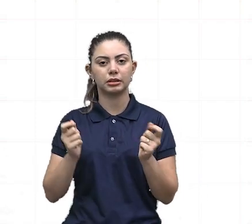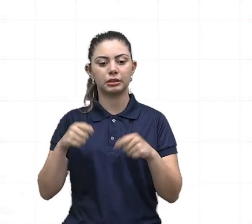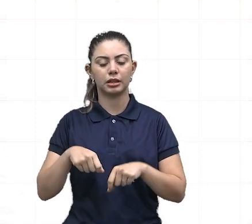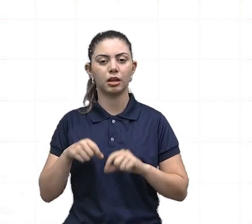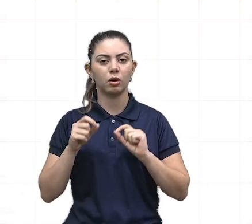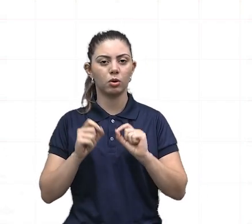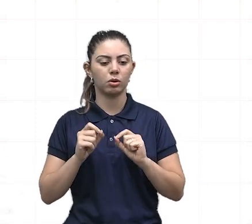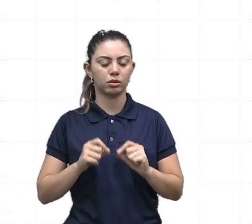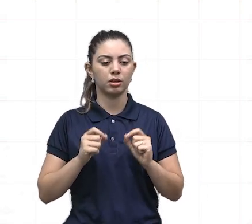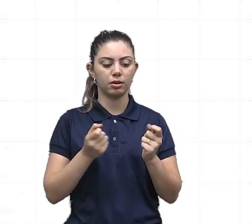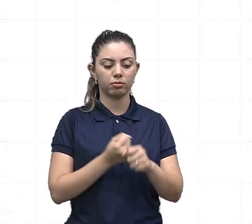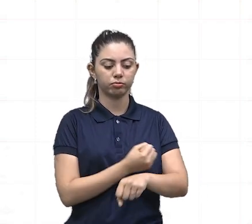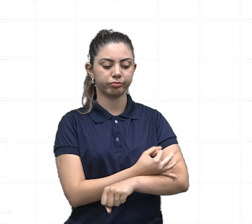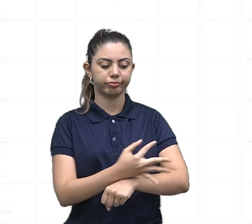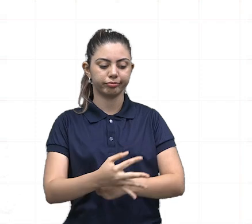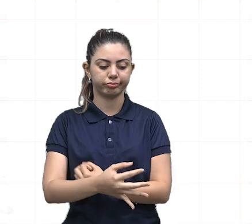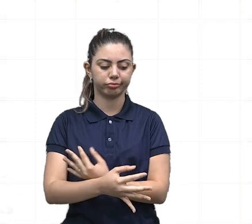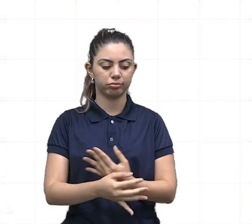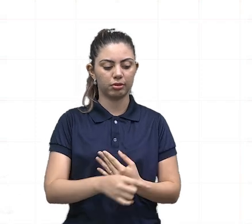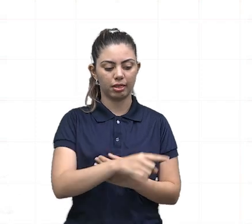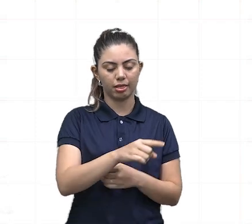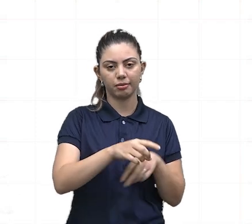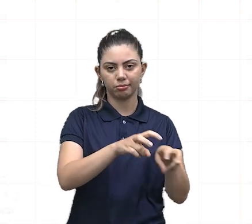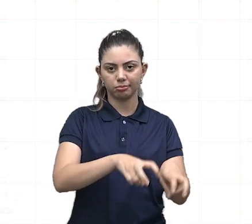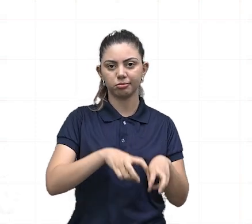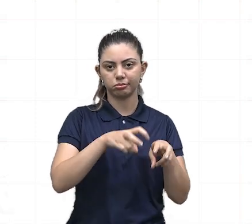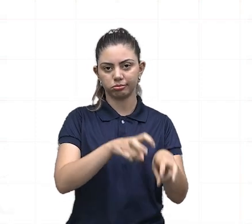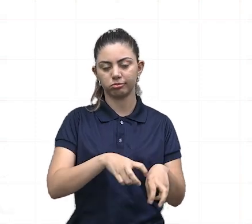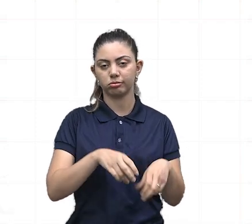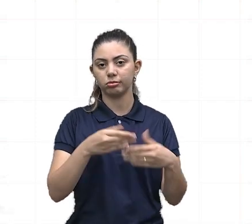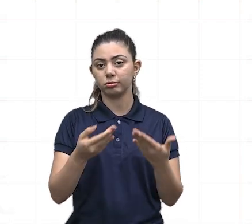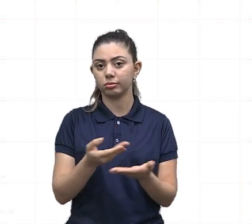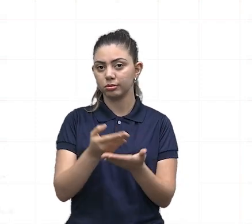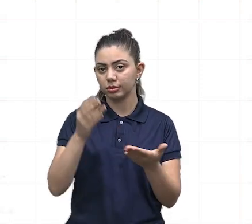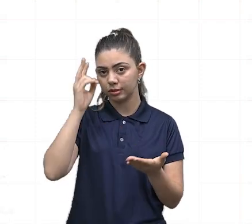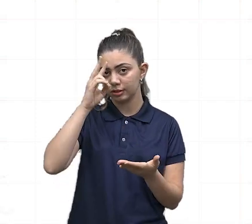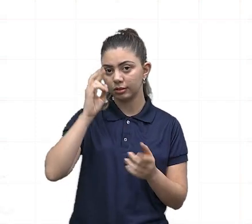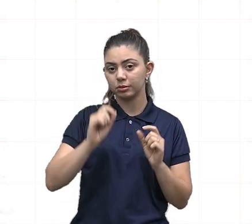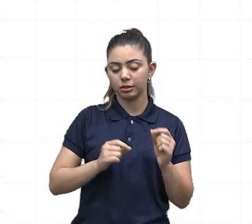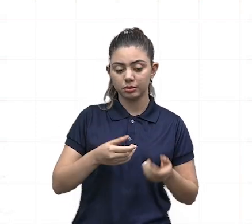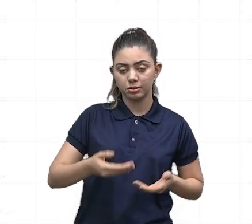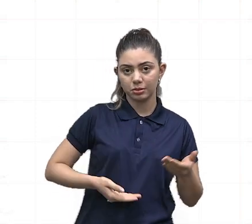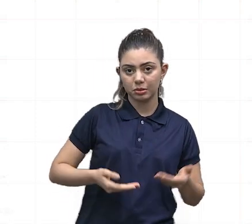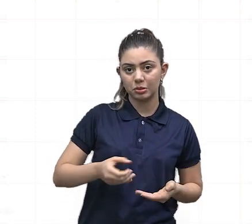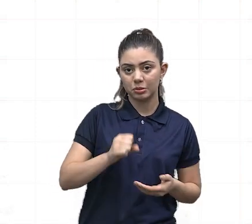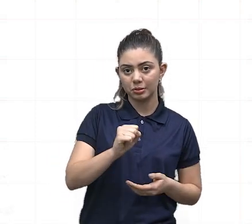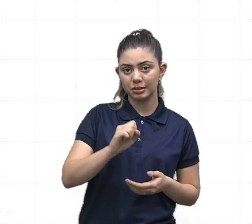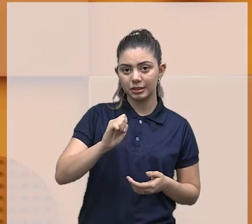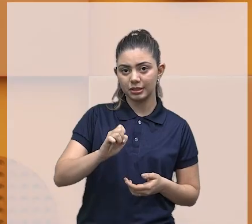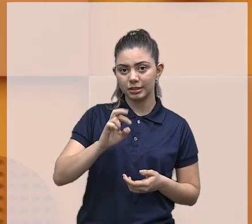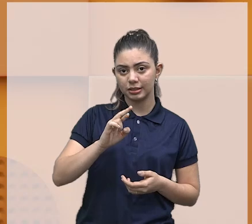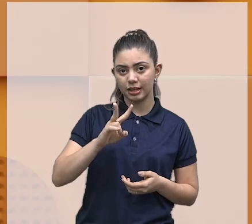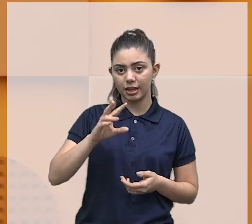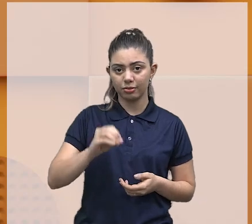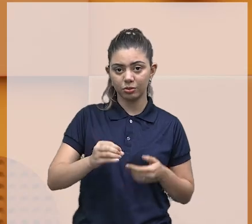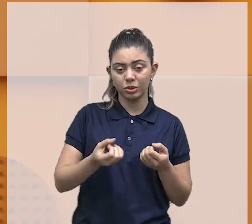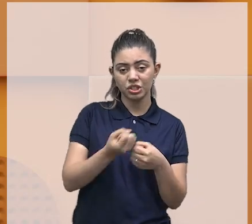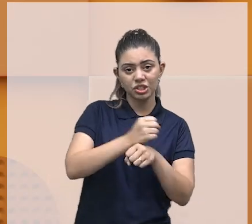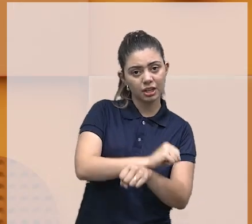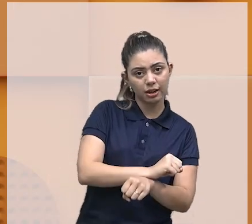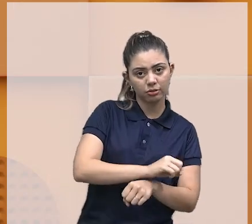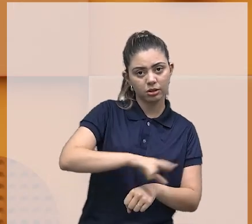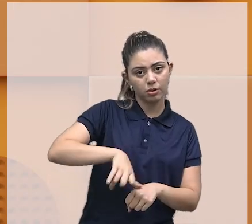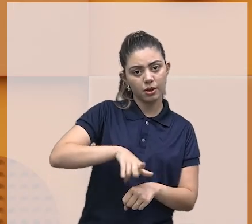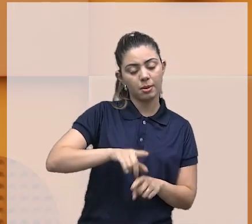exploração dos camponeses. E lembra sempre, o servo, ele não é um escravo, mas ele está preso na terra.